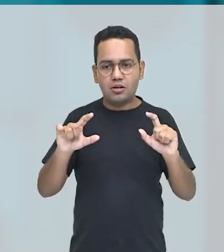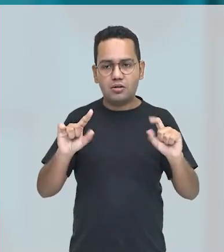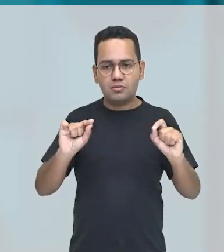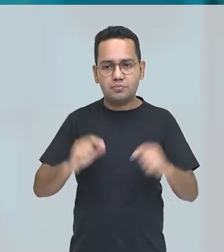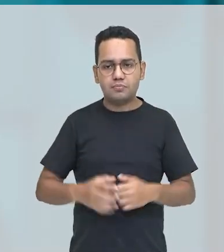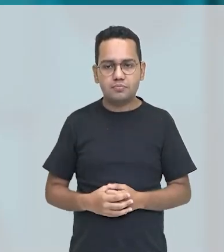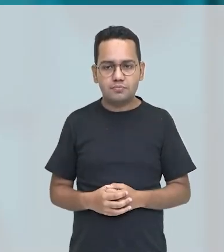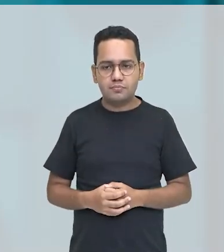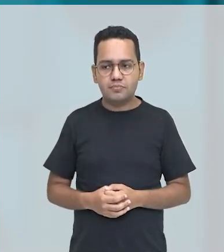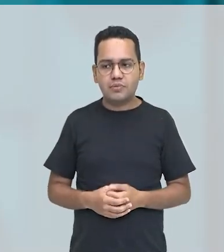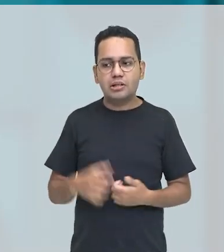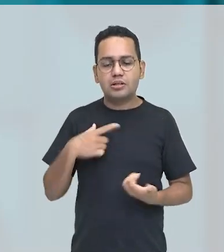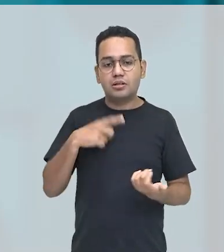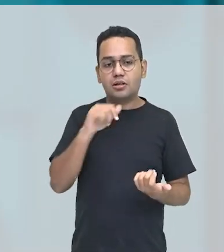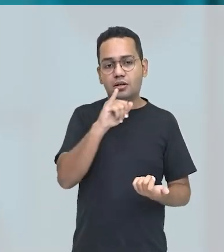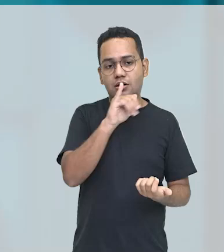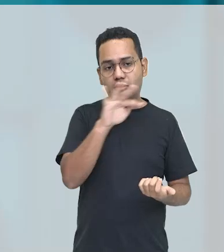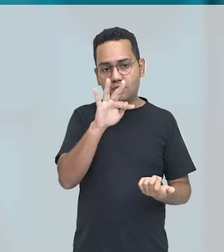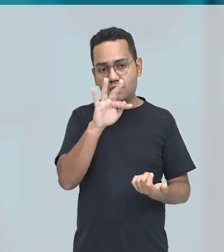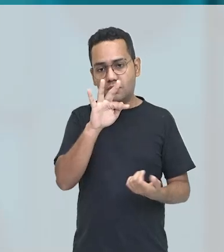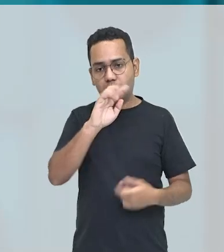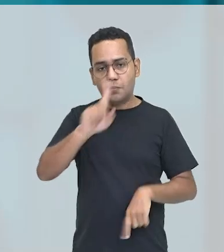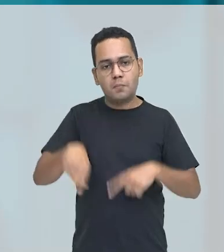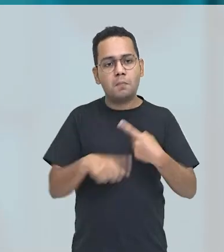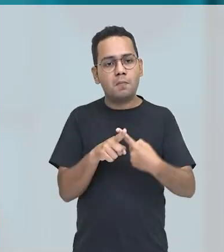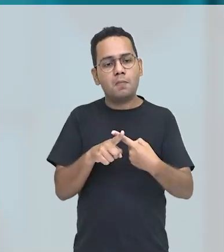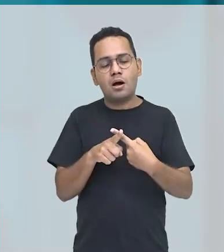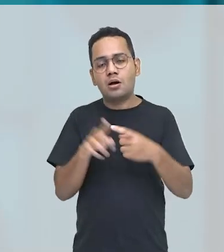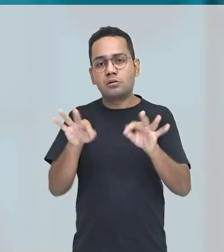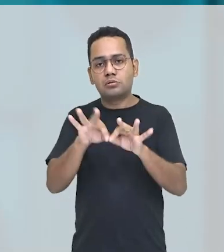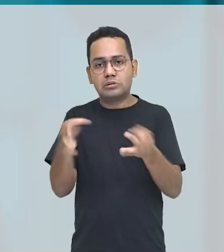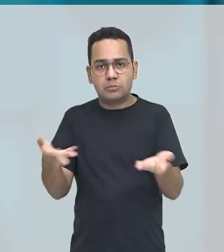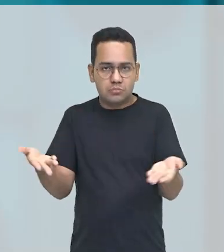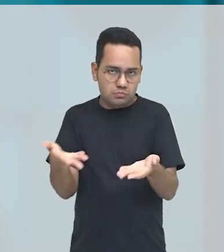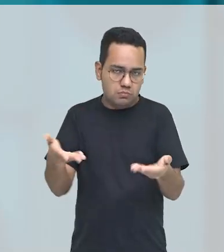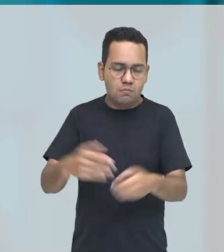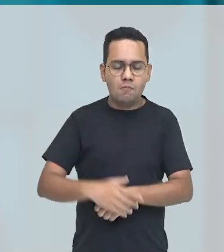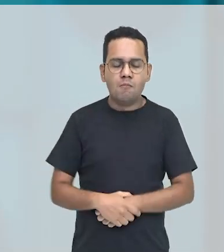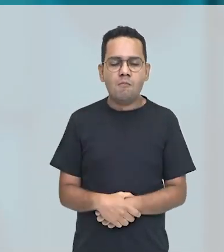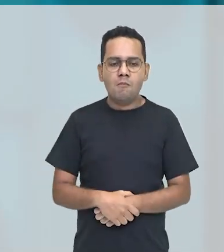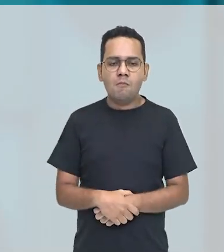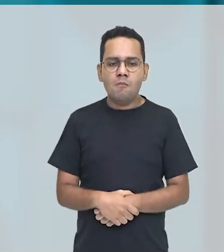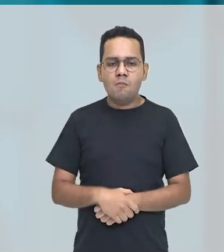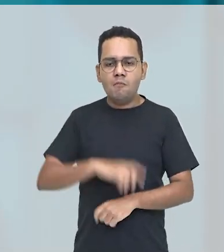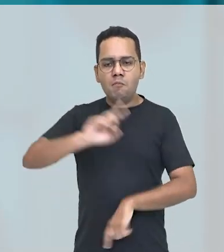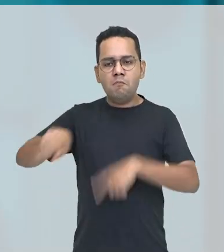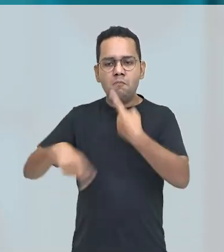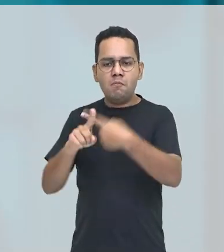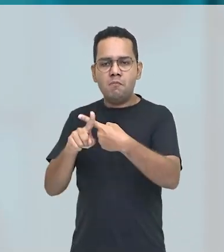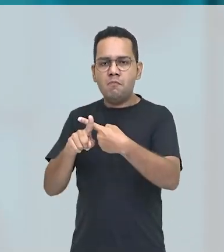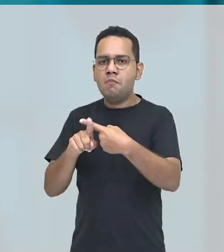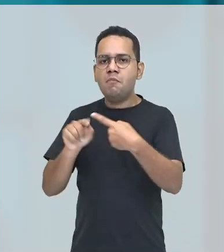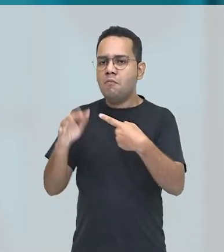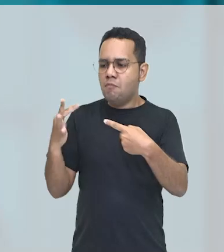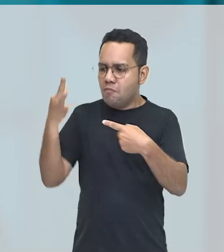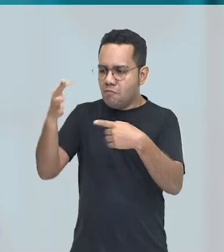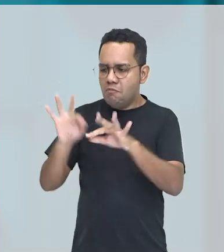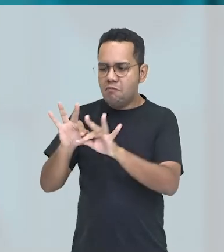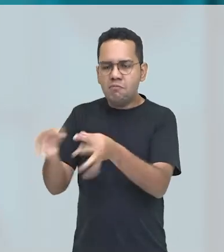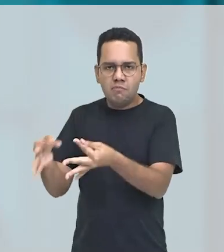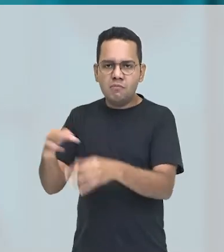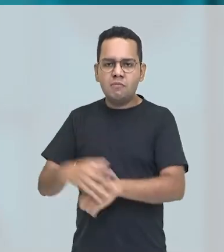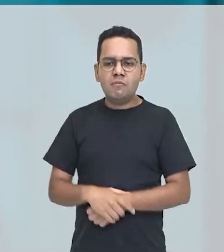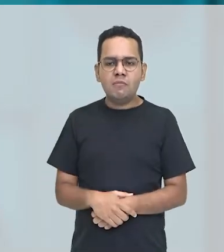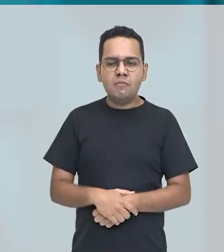com if. Aí nós temos simple present, que a primeira oração vai estar no simple present, e a segunda vai estar no